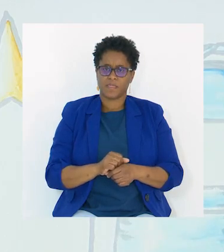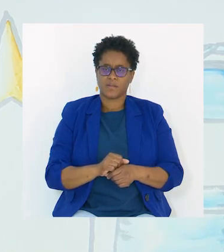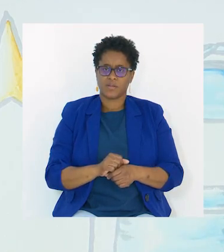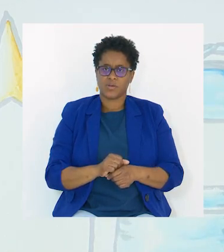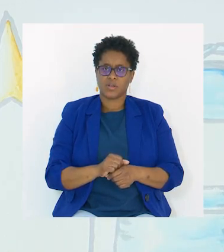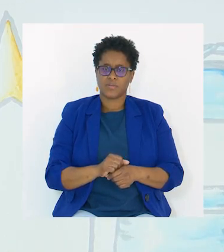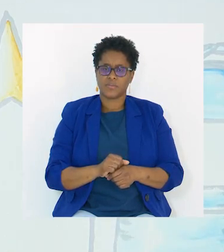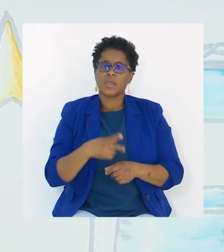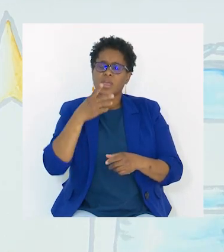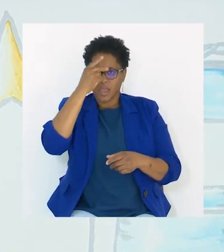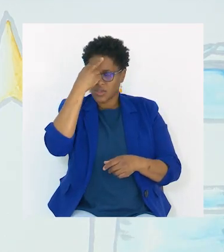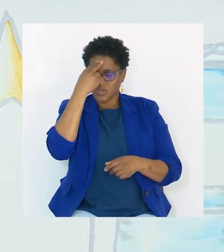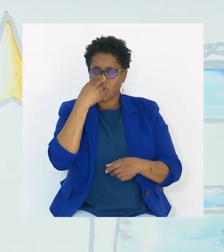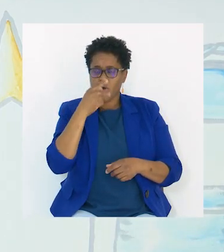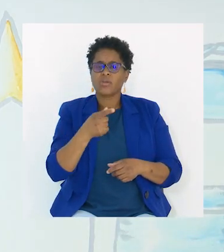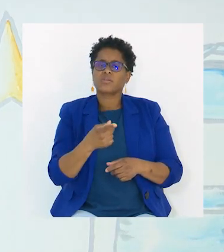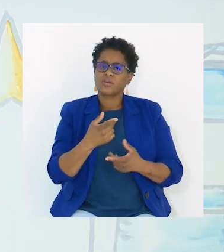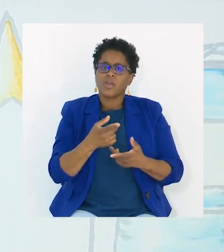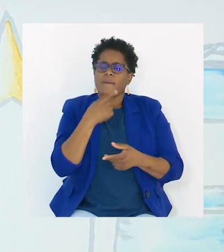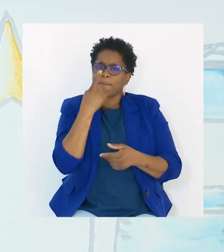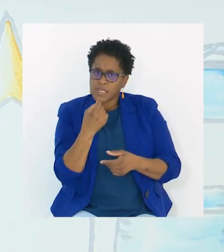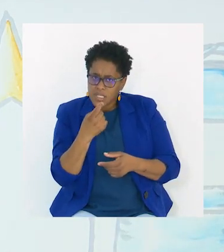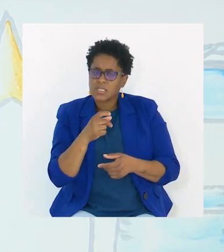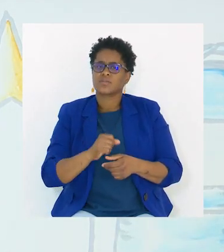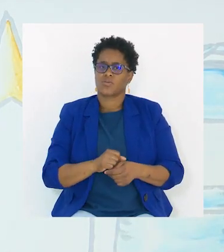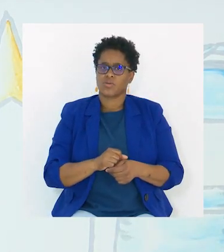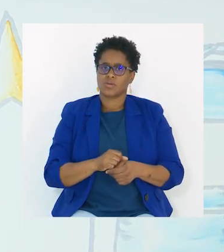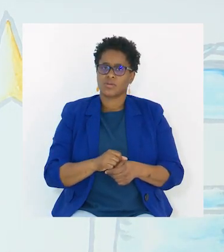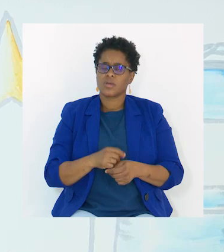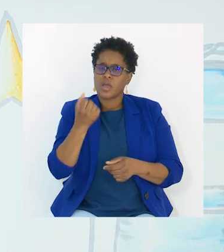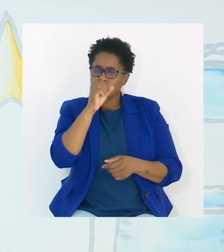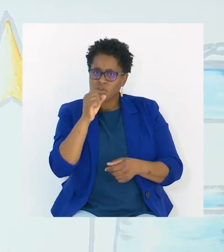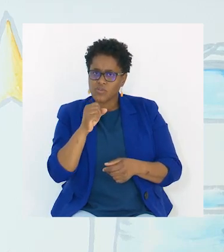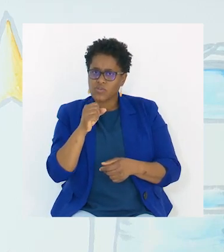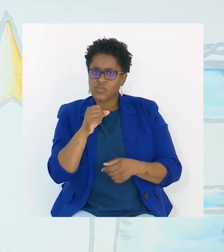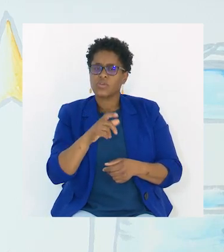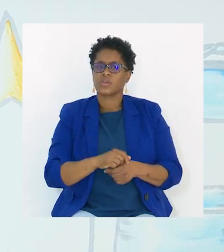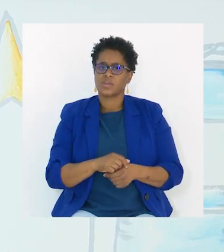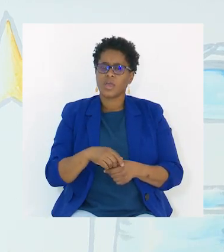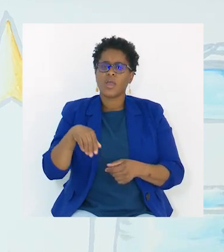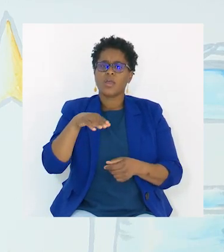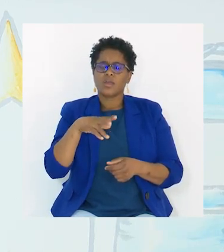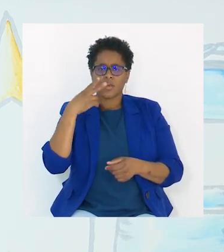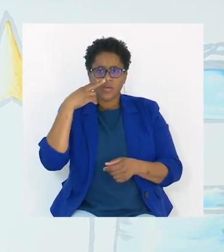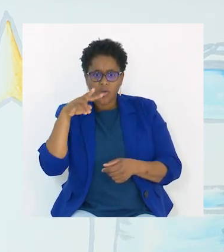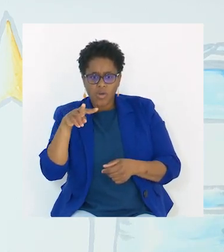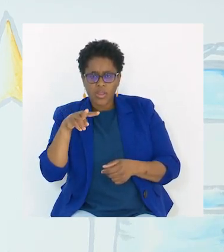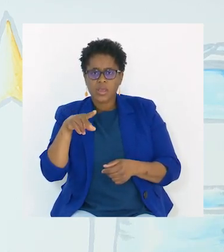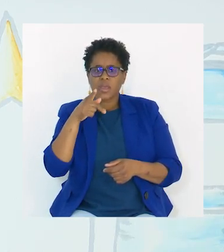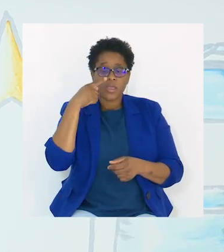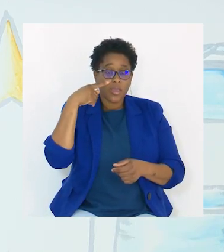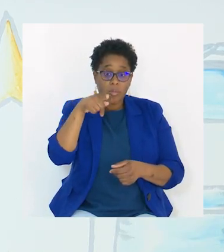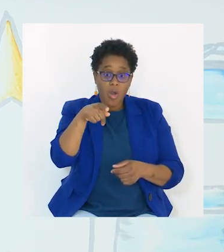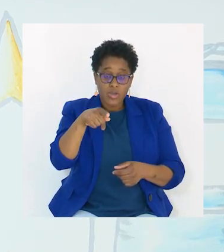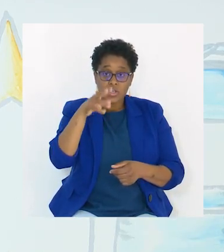precisa. A geografia é o olho da história. Mostra a história, o lugar dos